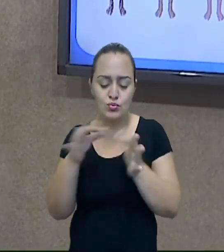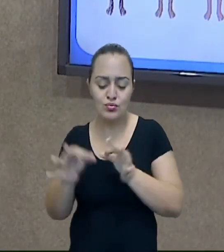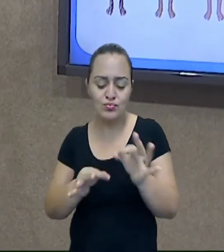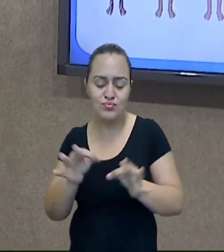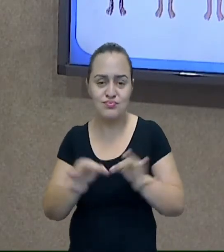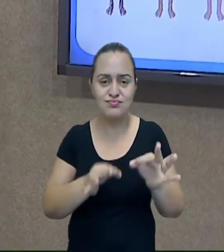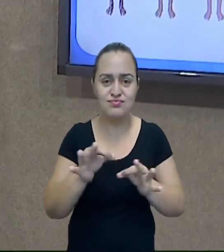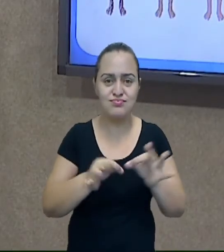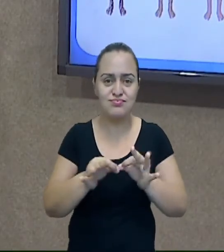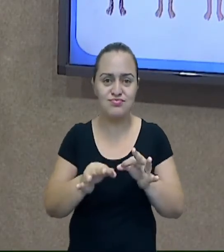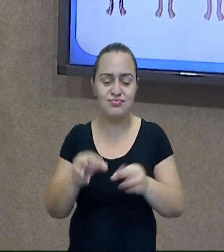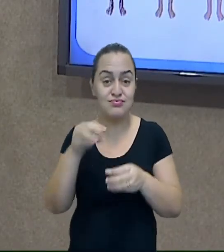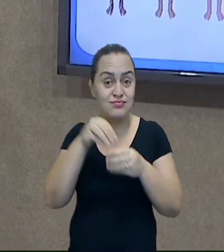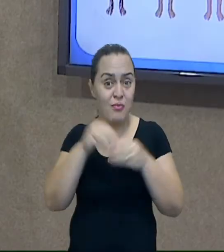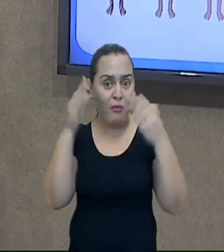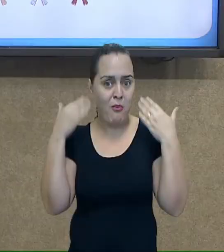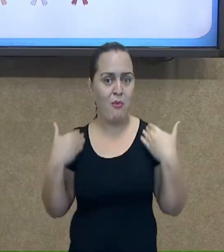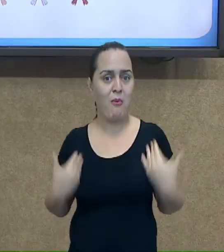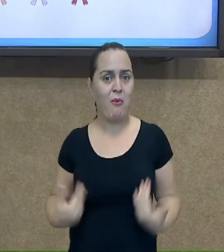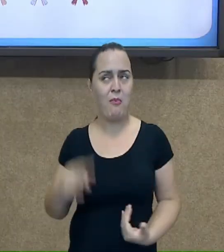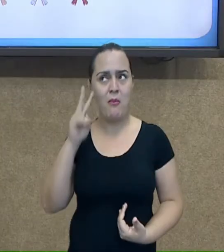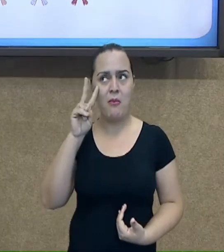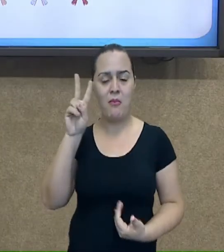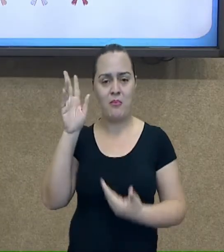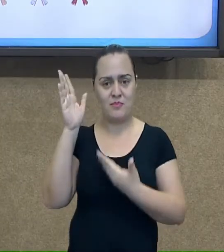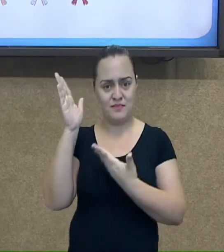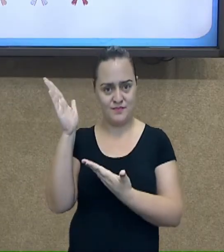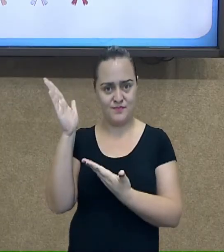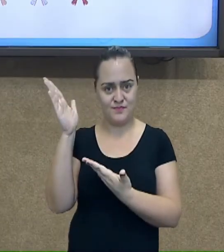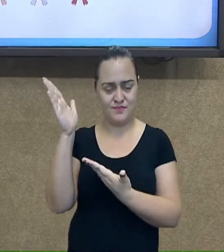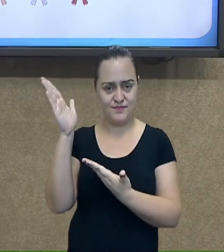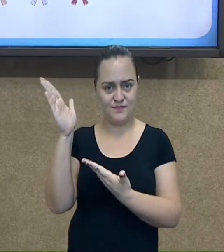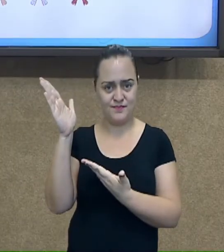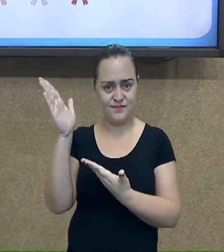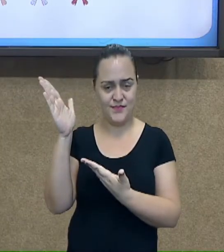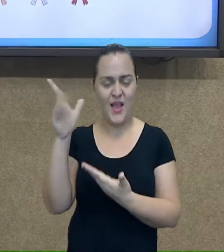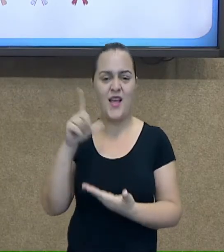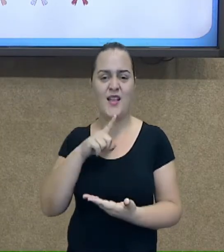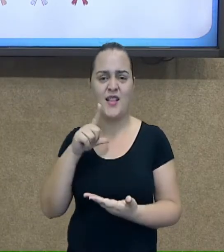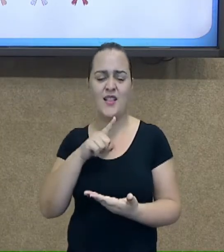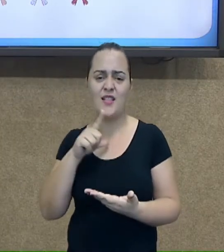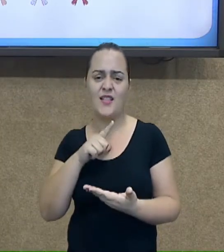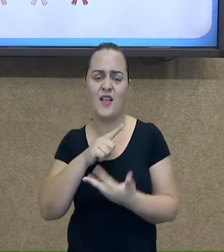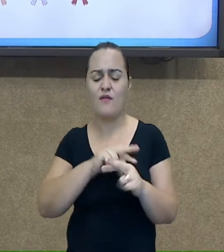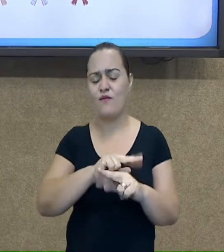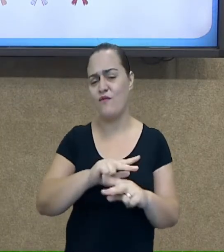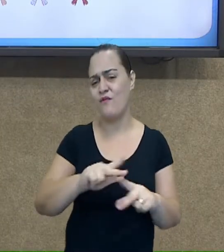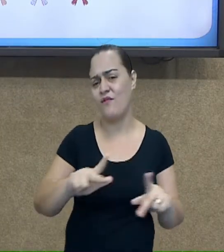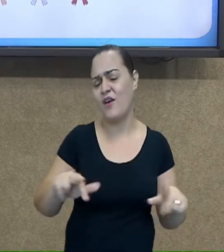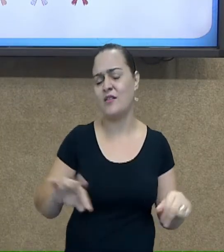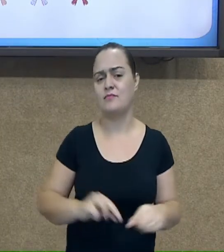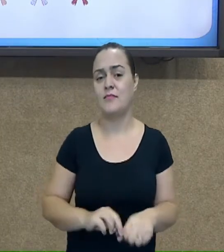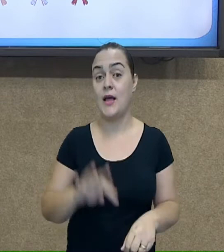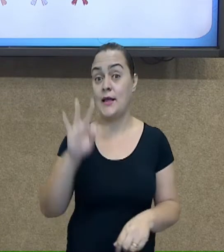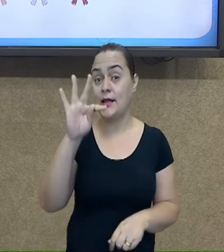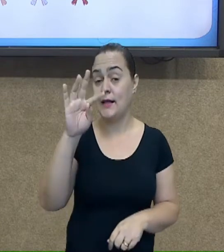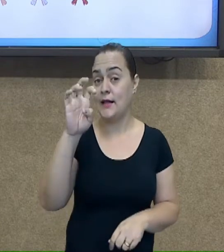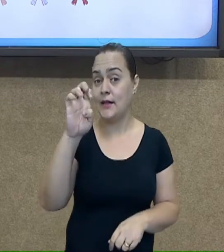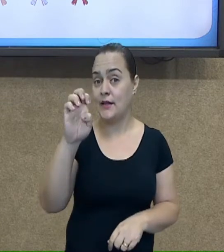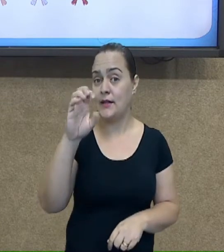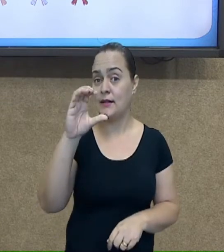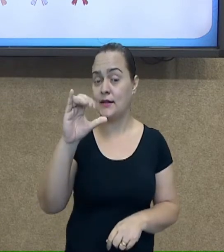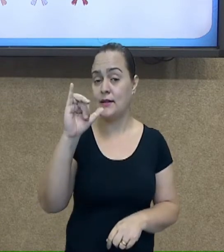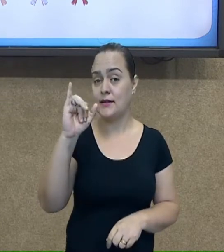tem alguns tecidos, alguns sistemas, né, que têm órgãos, que têm tecidos, que